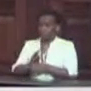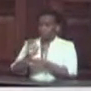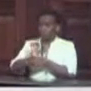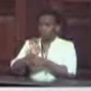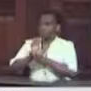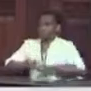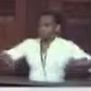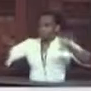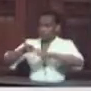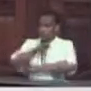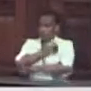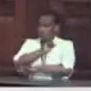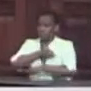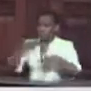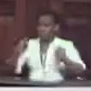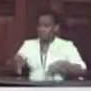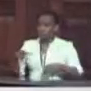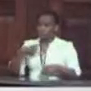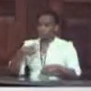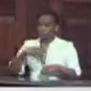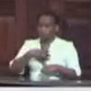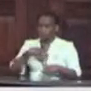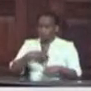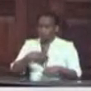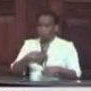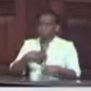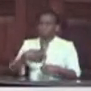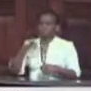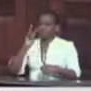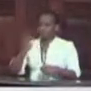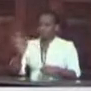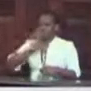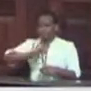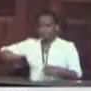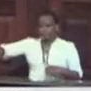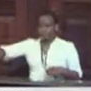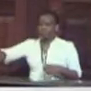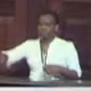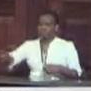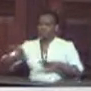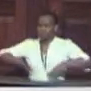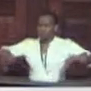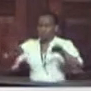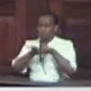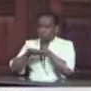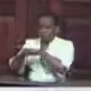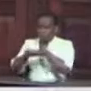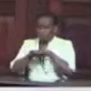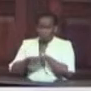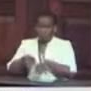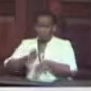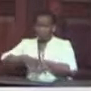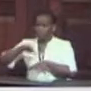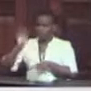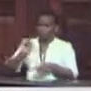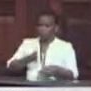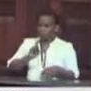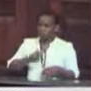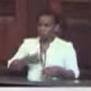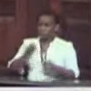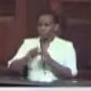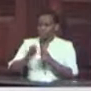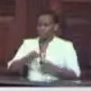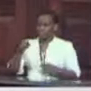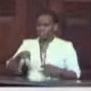do rio de janeiro teve a sensibilidade suficiente de rechaçá por unanimidade a maior crueldade que poderia